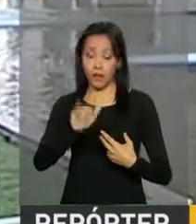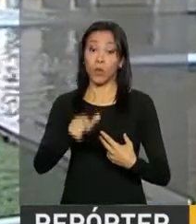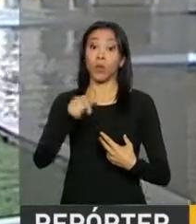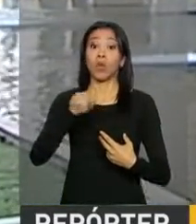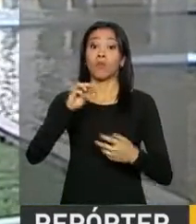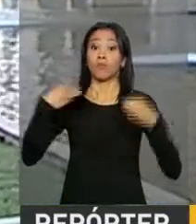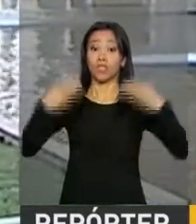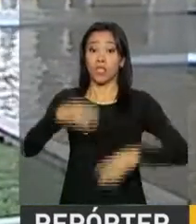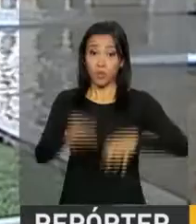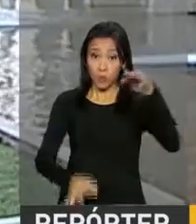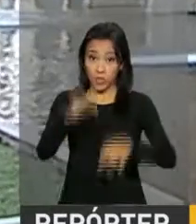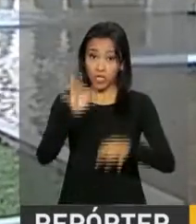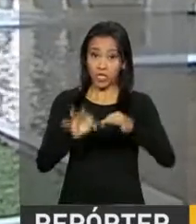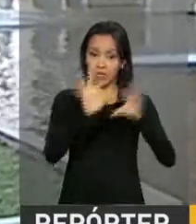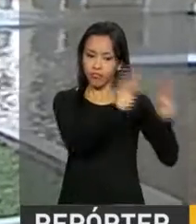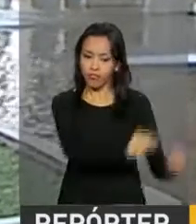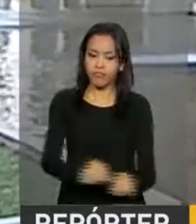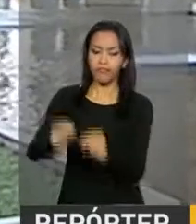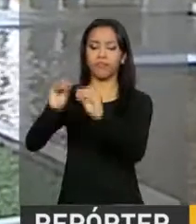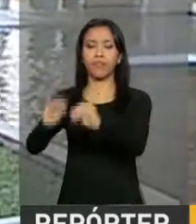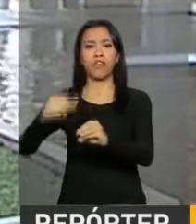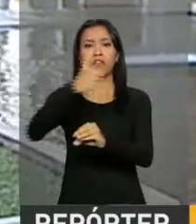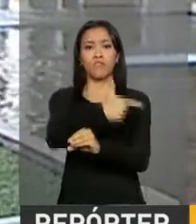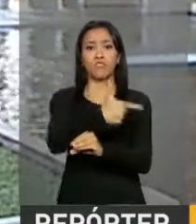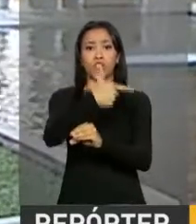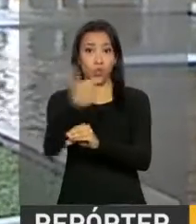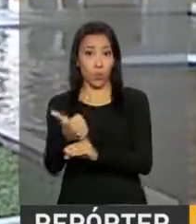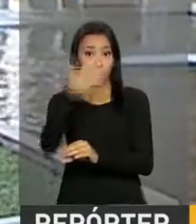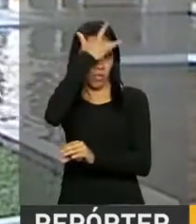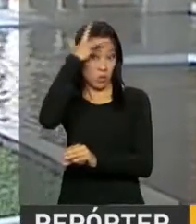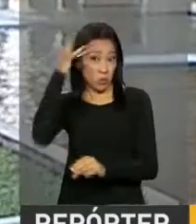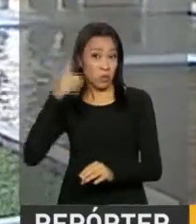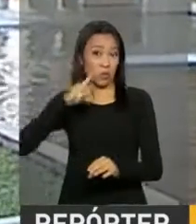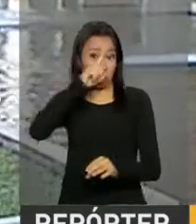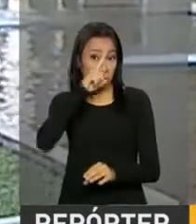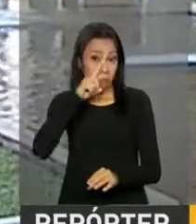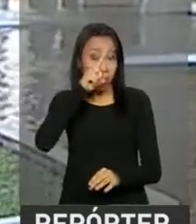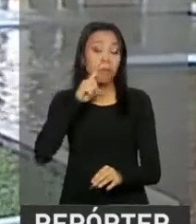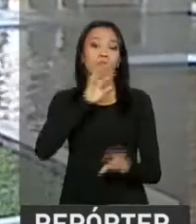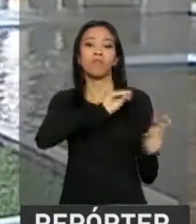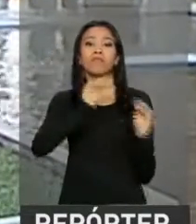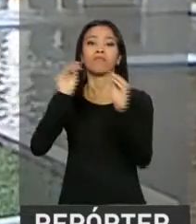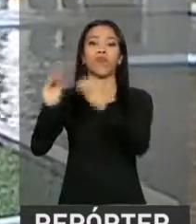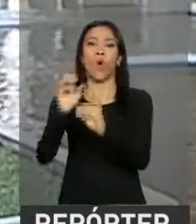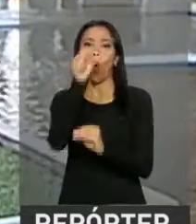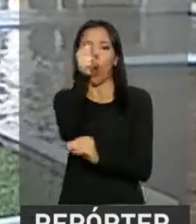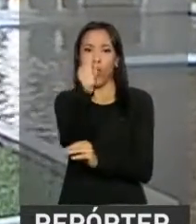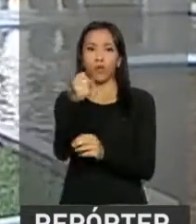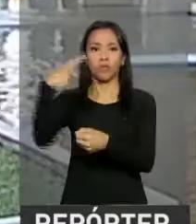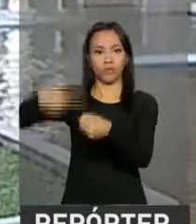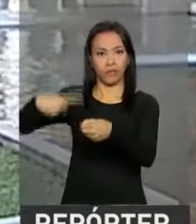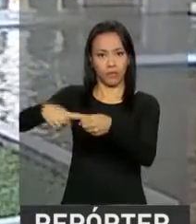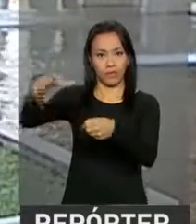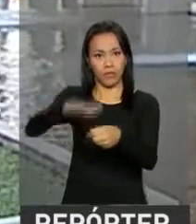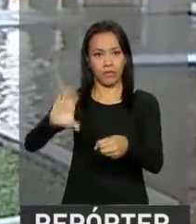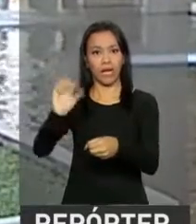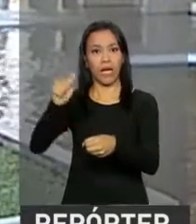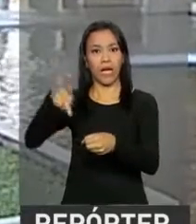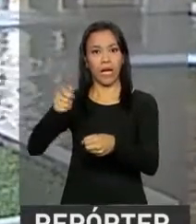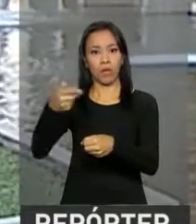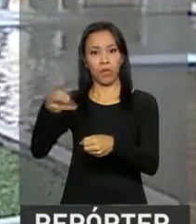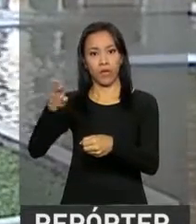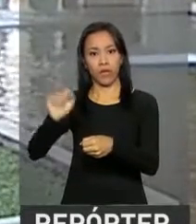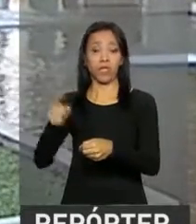de 21 detentos do estado do rio grande do norte durante o fim de semana oito deles vão para trará campo grande